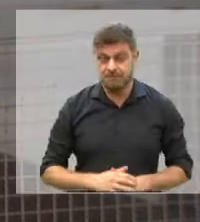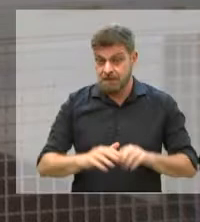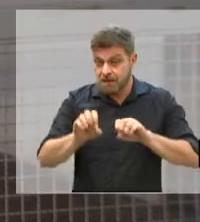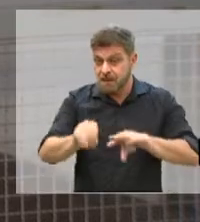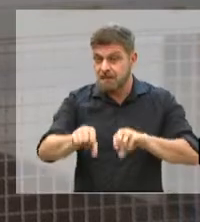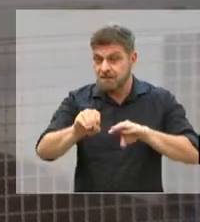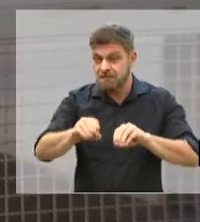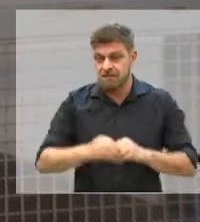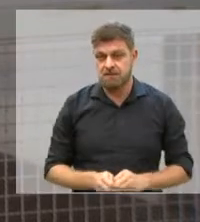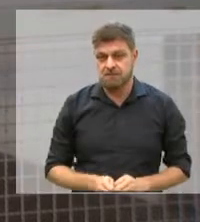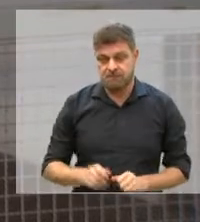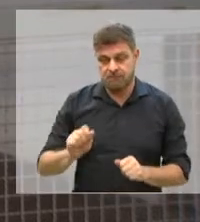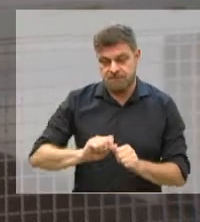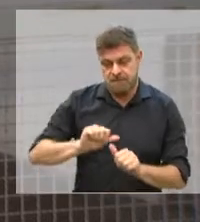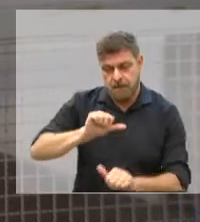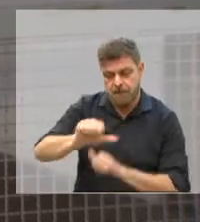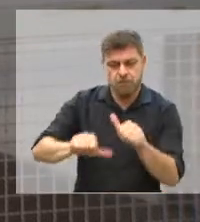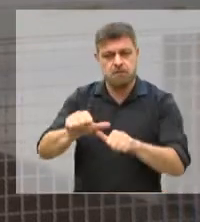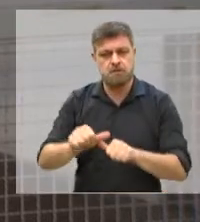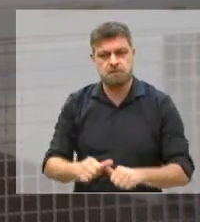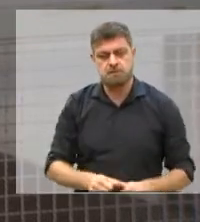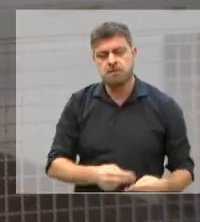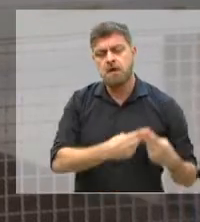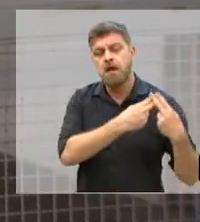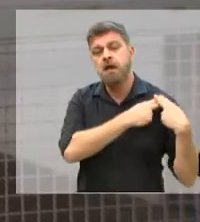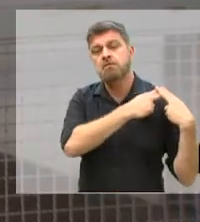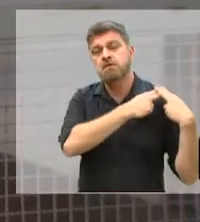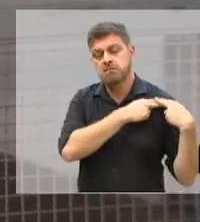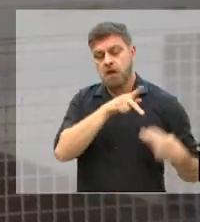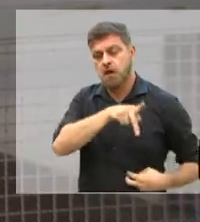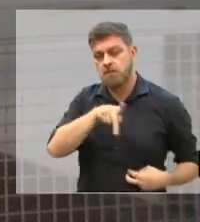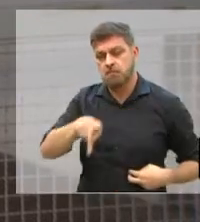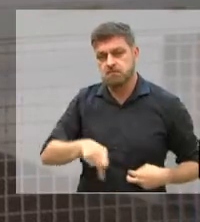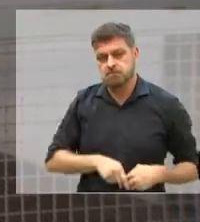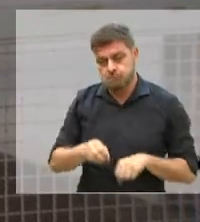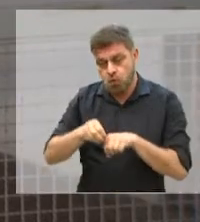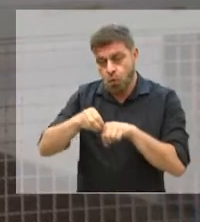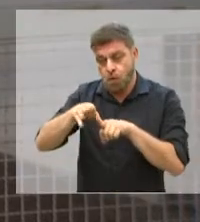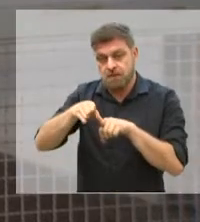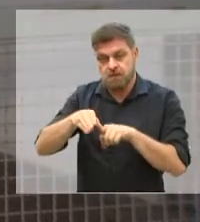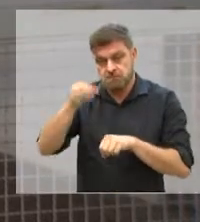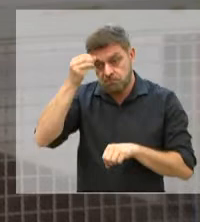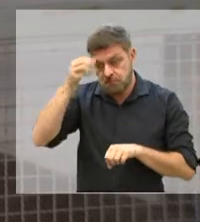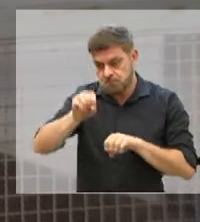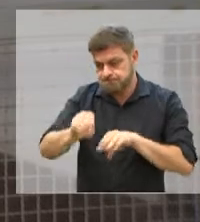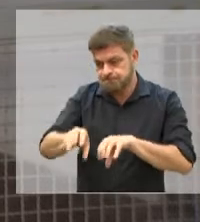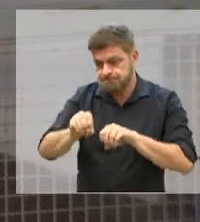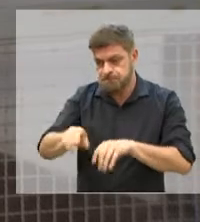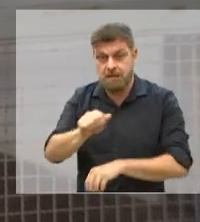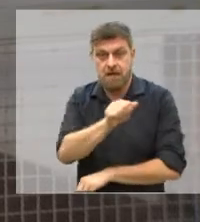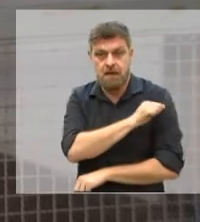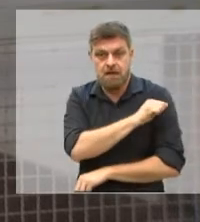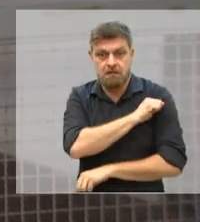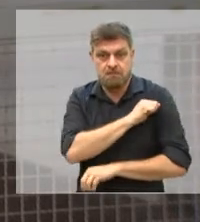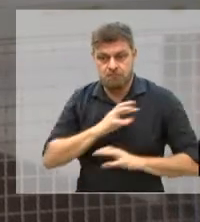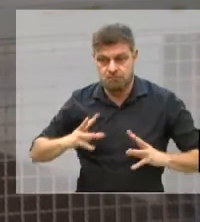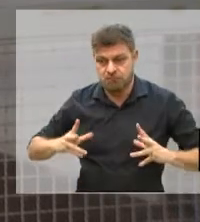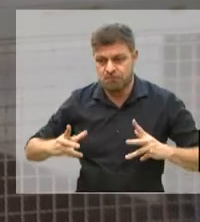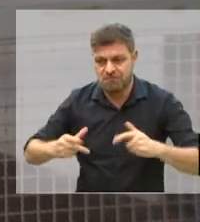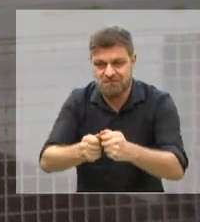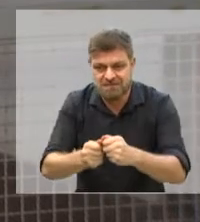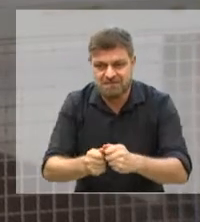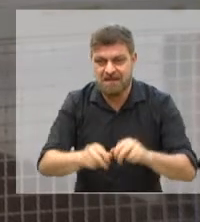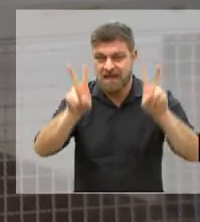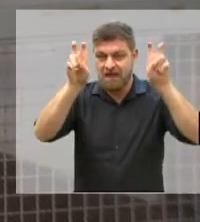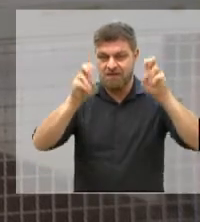Ensinar, transformar. Qual é a missão de quem tem que levar conhecimento para tantos estudantes? Esse é o assunto do Sala